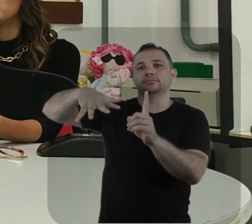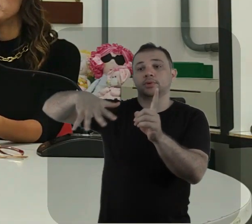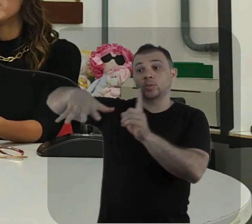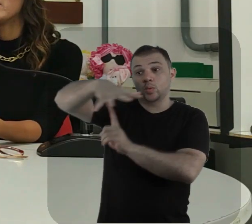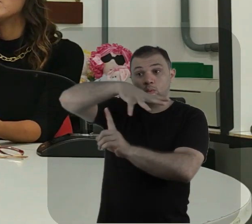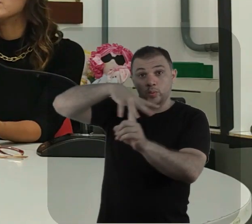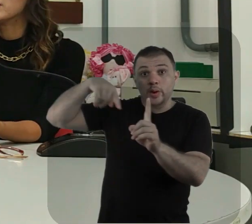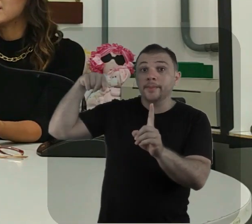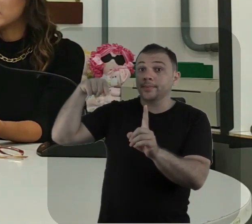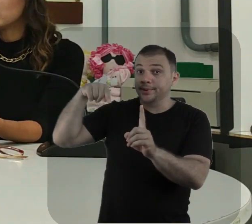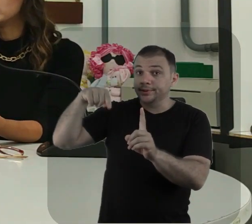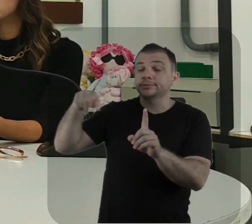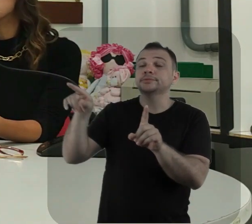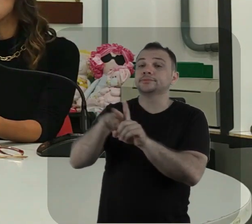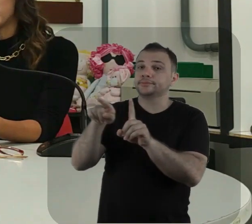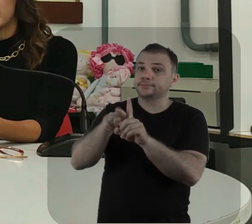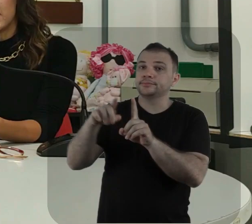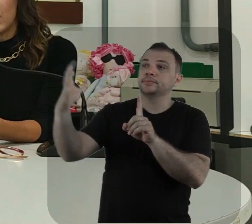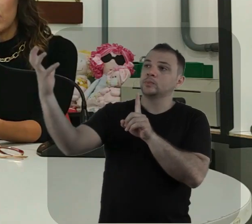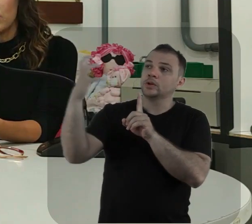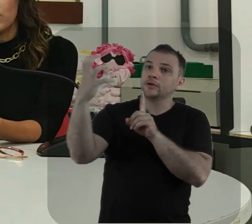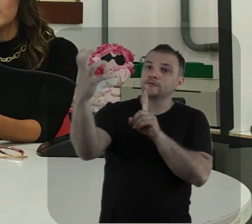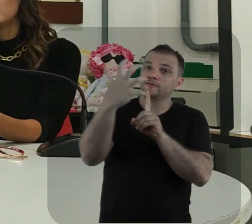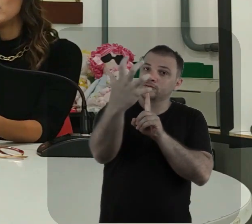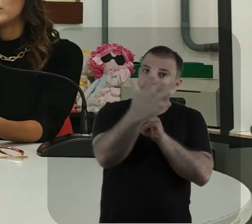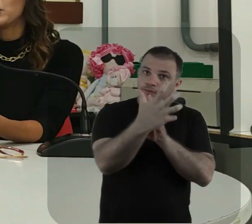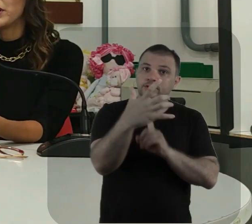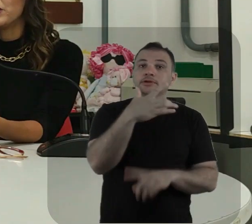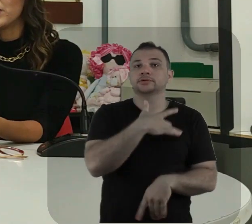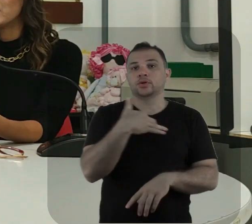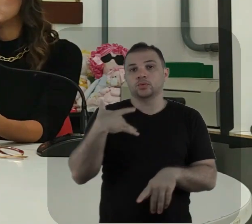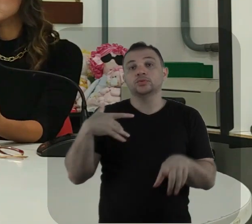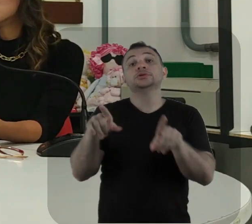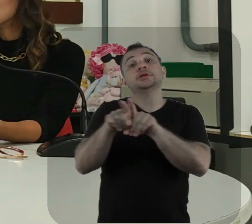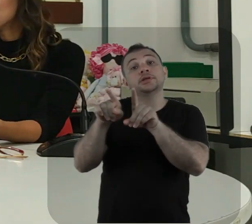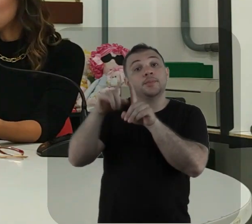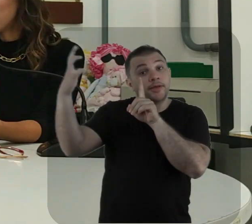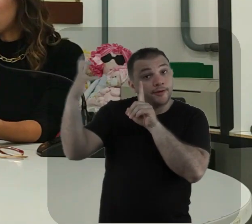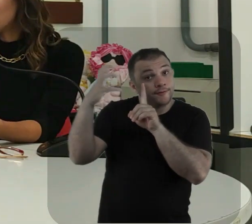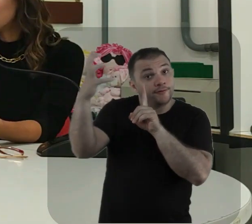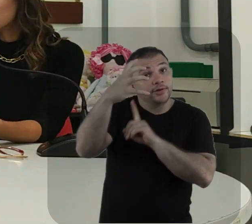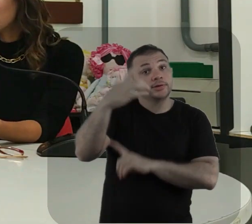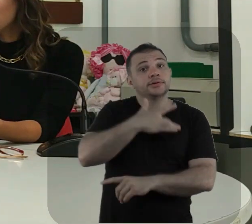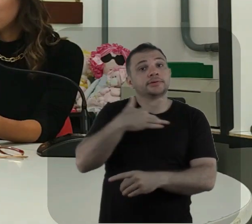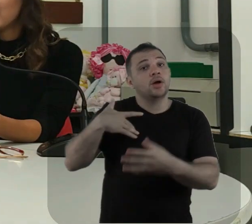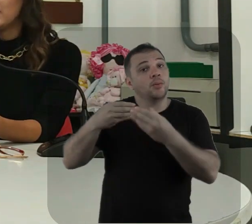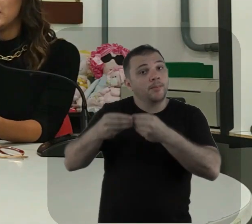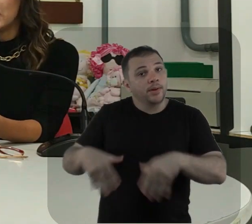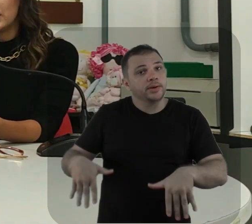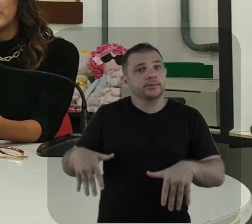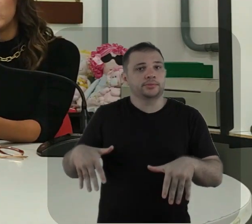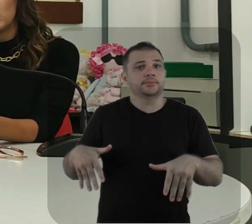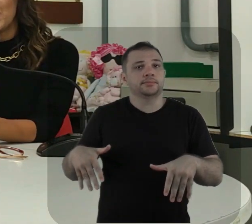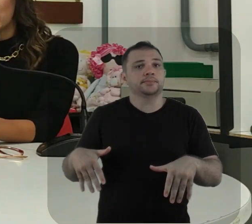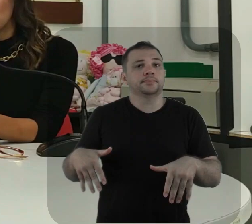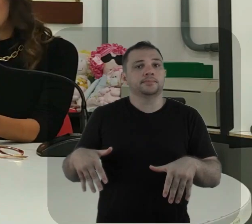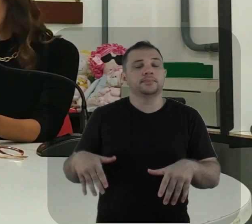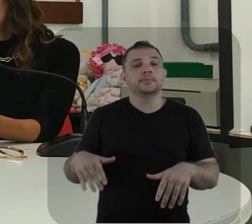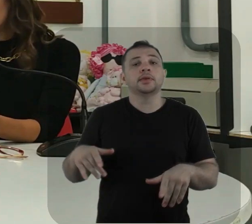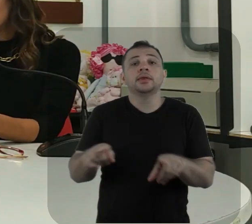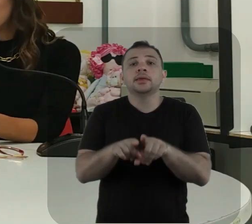ambiente ele é muito favorecedor, tanto para a saúde quanto para estados não saudáveis, né? Sim. E entender que